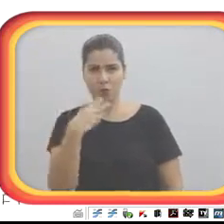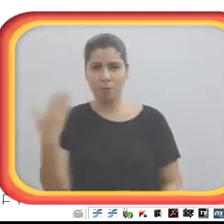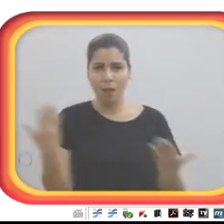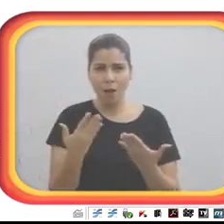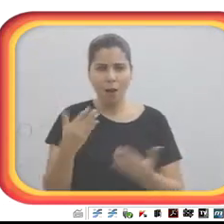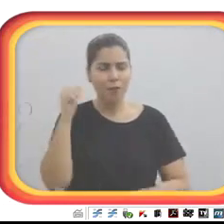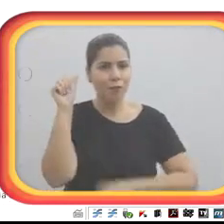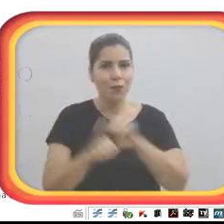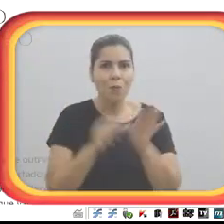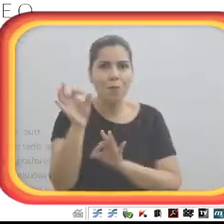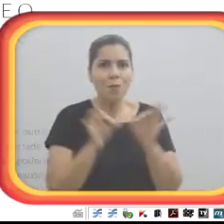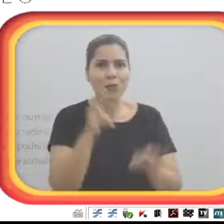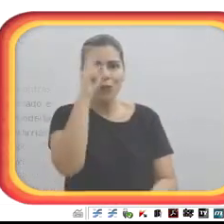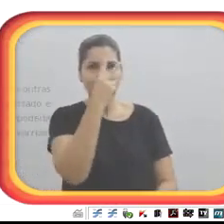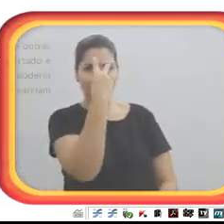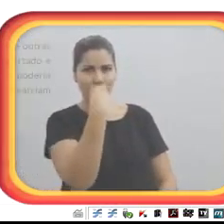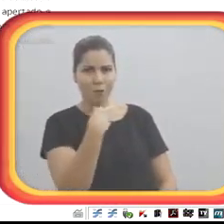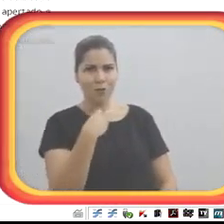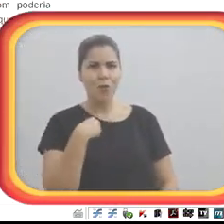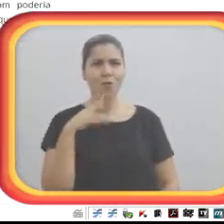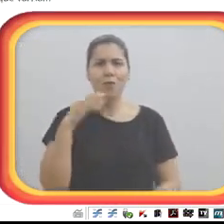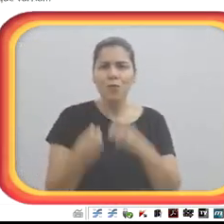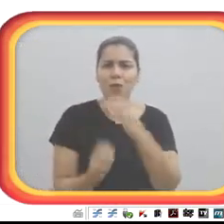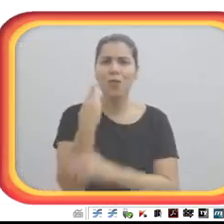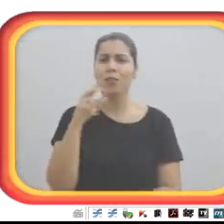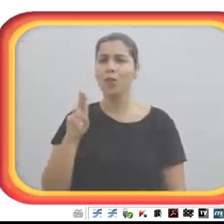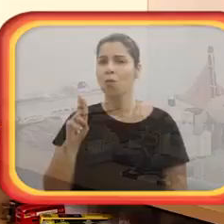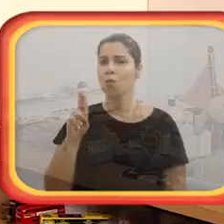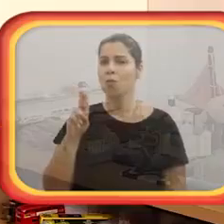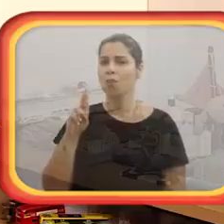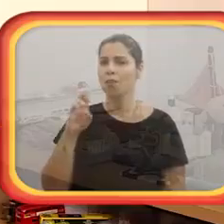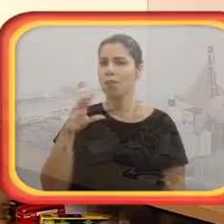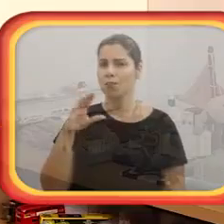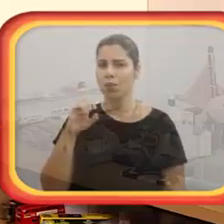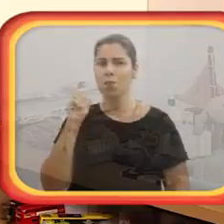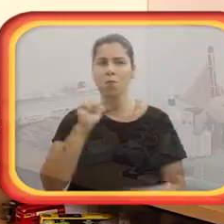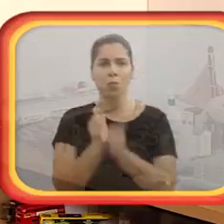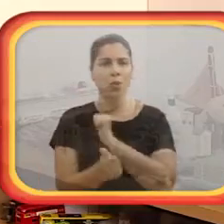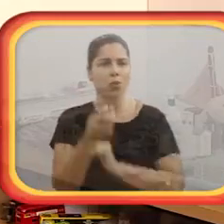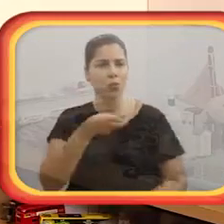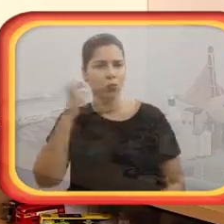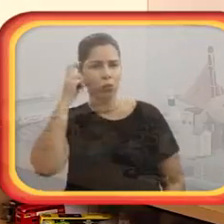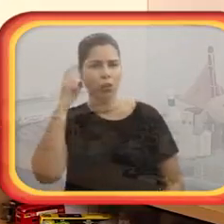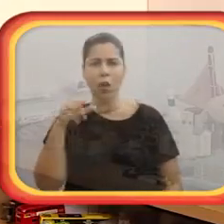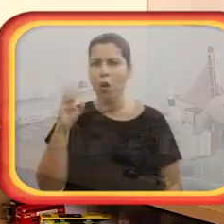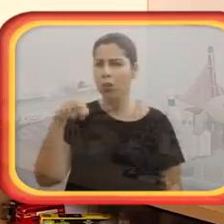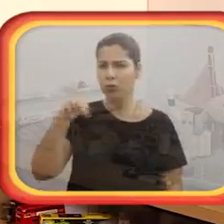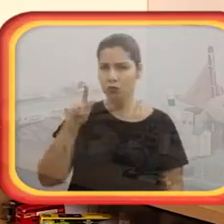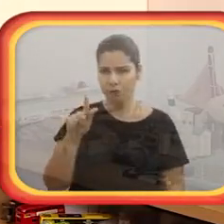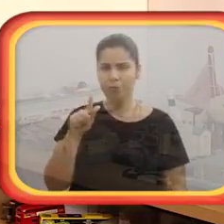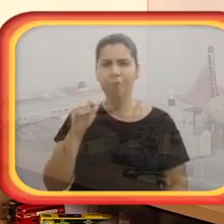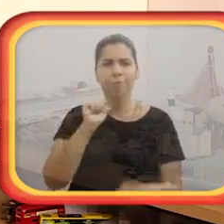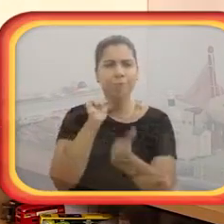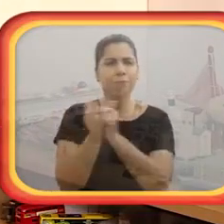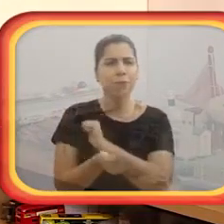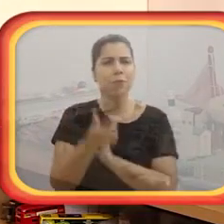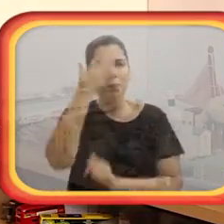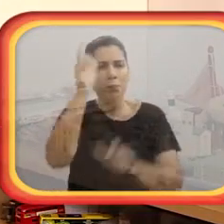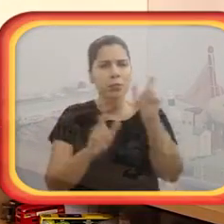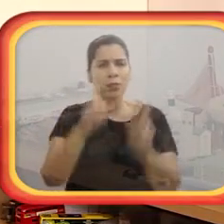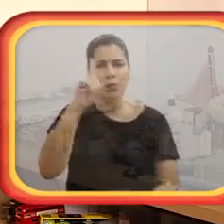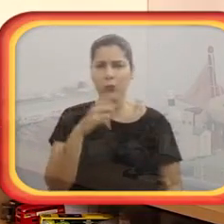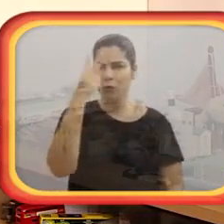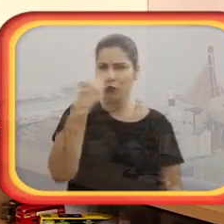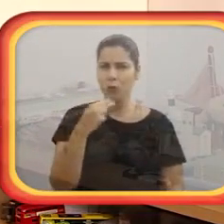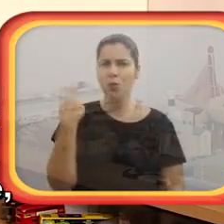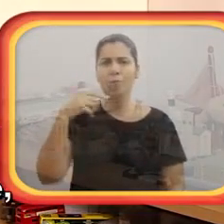blog Histórias de Cego, que agora virou um projeto Histórias de Cego. Fui um dos fundadores da URES Esporte e Cultura, que é uma ONG de esporte para pessoas com